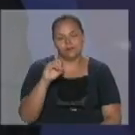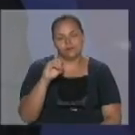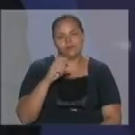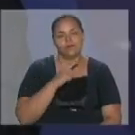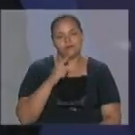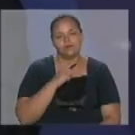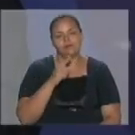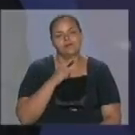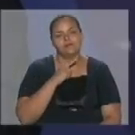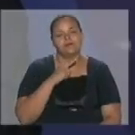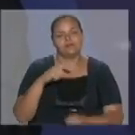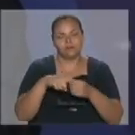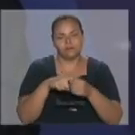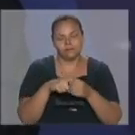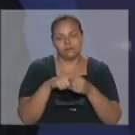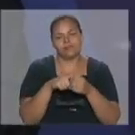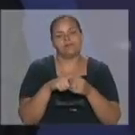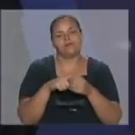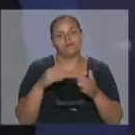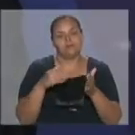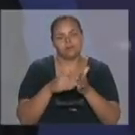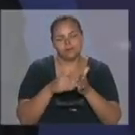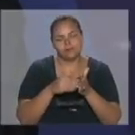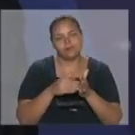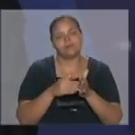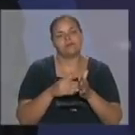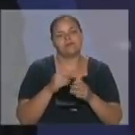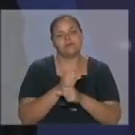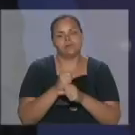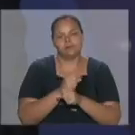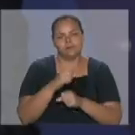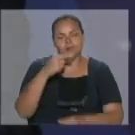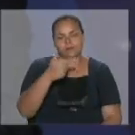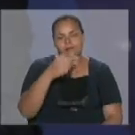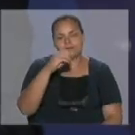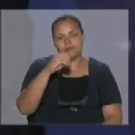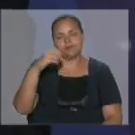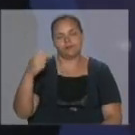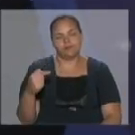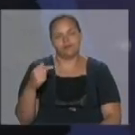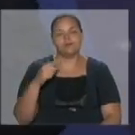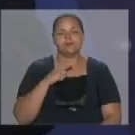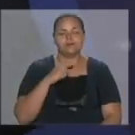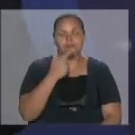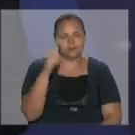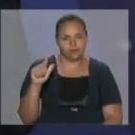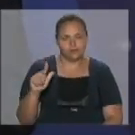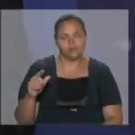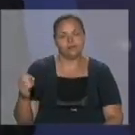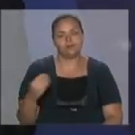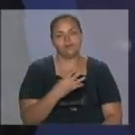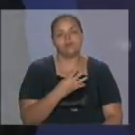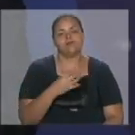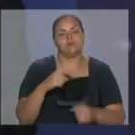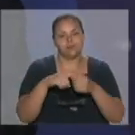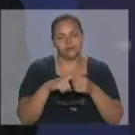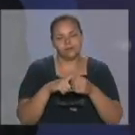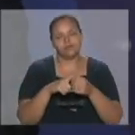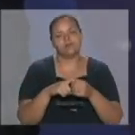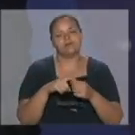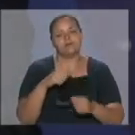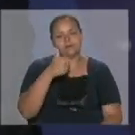e teve um convênio que vigorou até final de 2007. Depois tem um novo convênio de 2007, que a gente